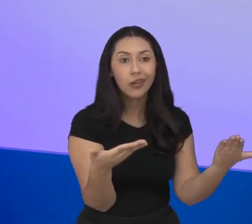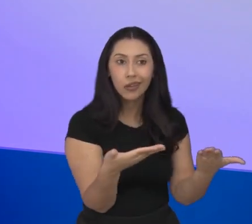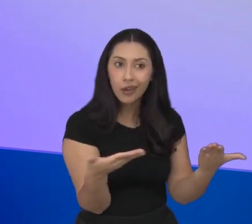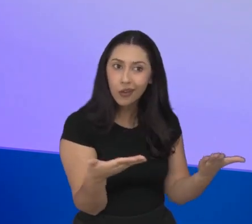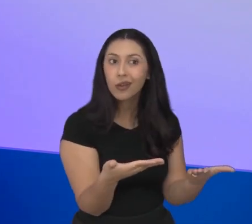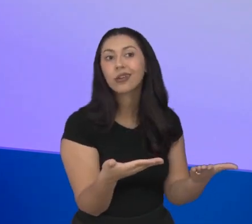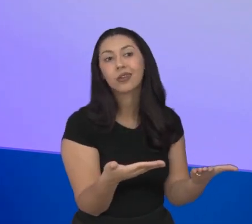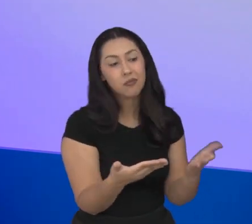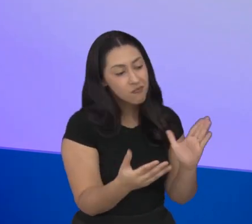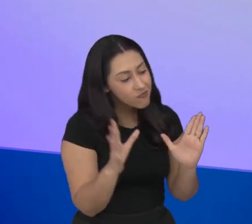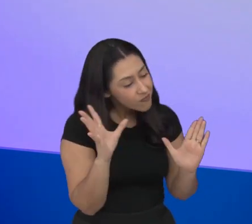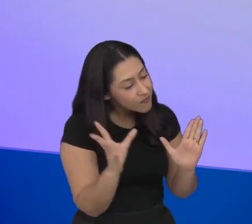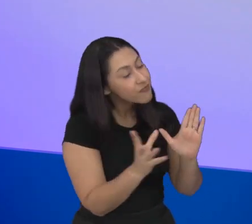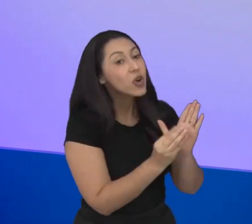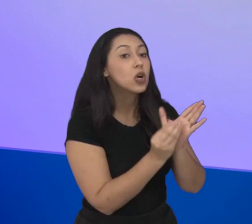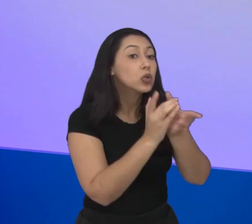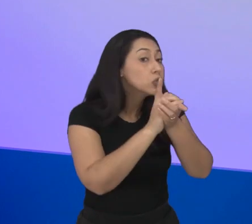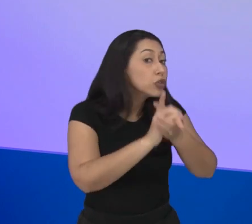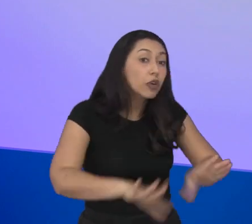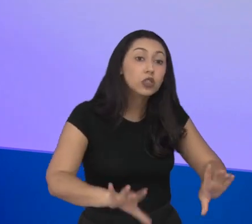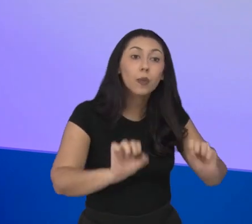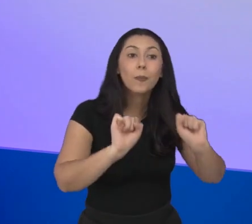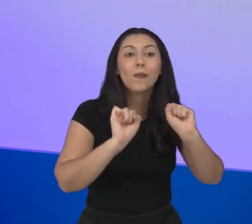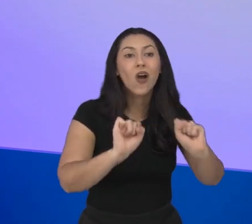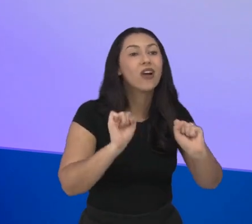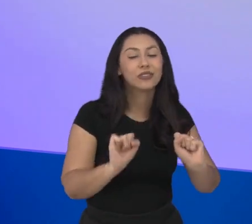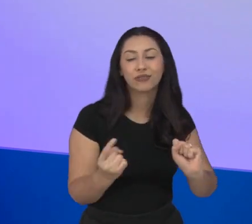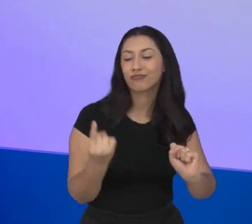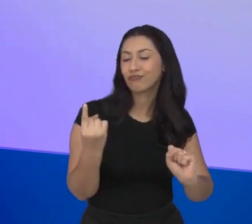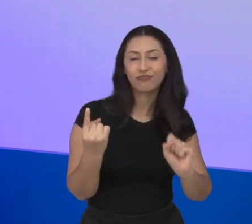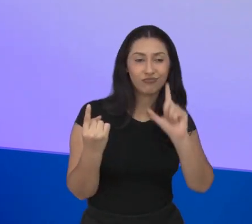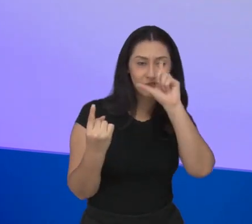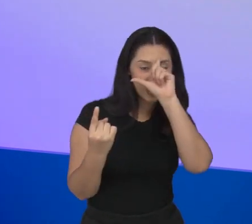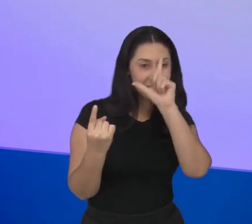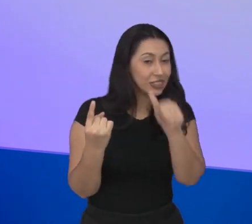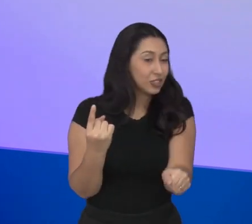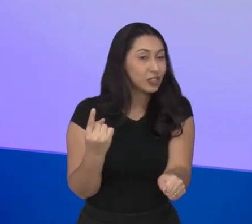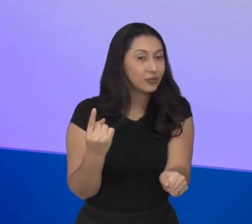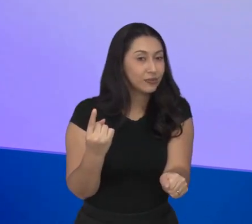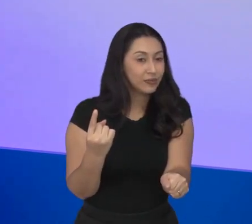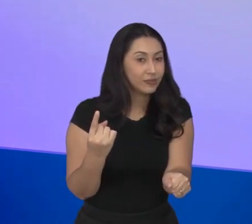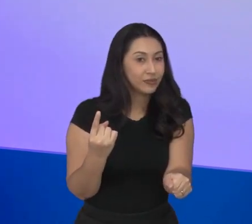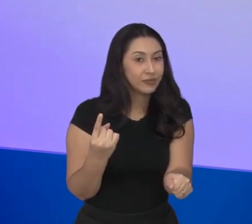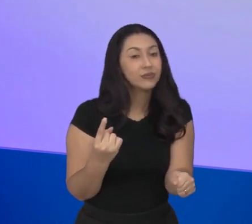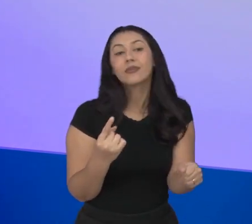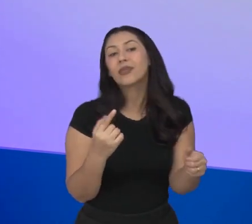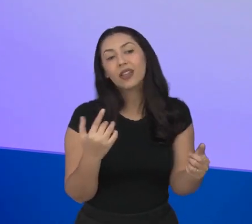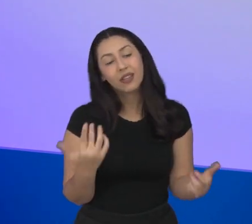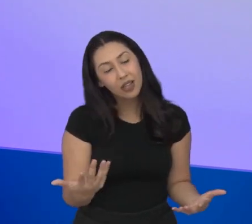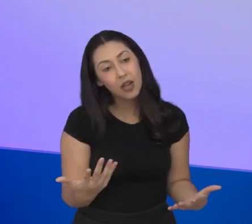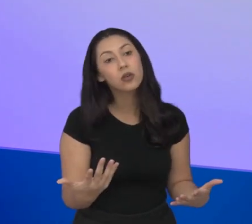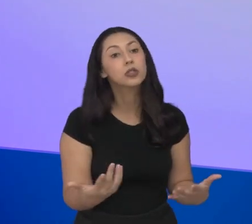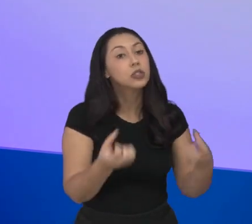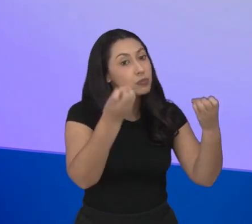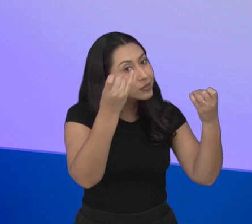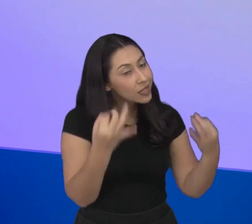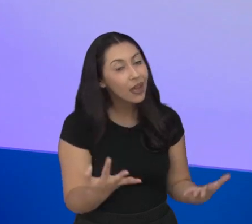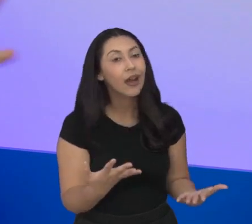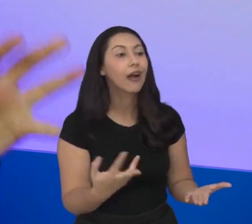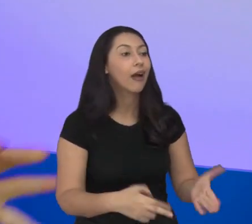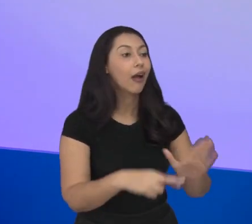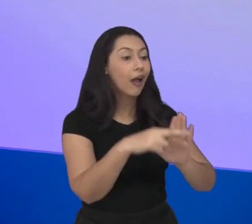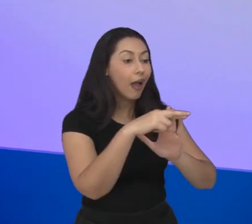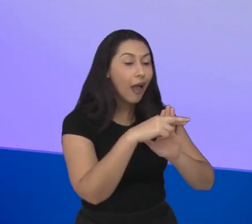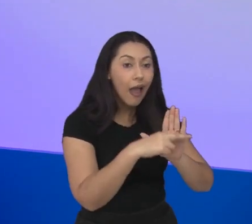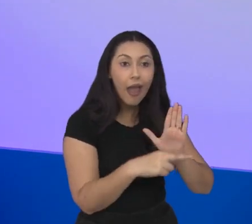anteprojeto coloca isso, que o divórcio ele pode ser unilateral. Então ele explicita a regra, volta naquilo que eu disse no começo do exemplo, do